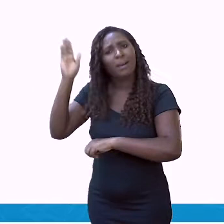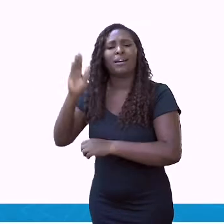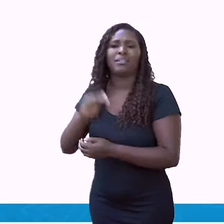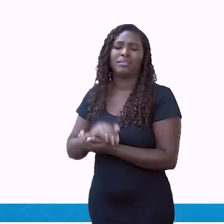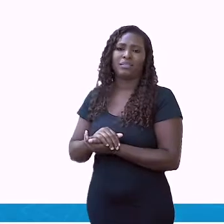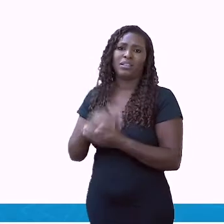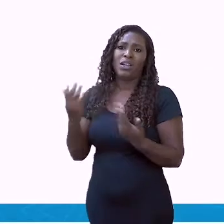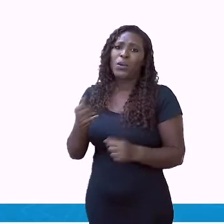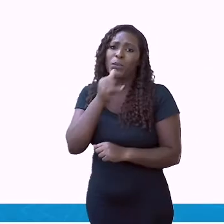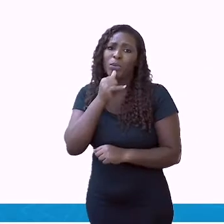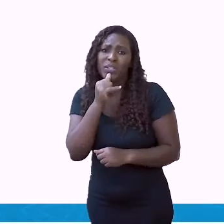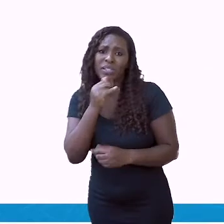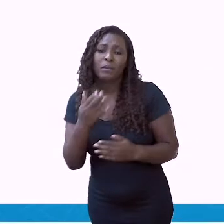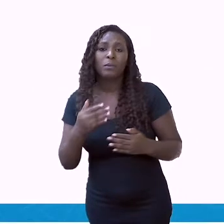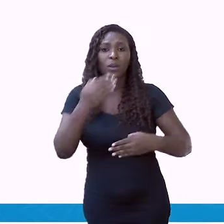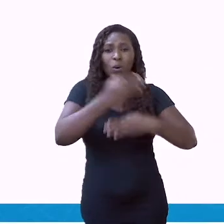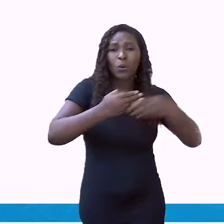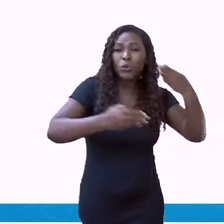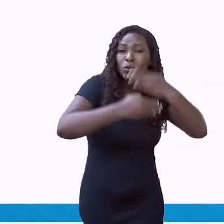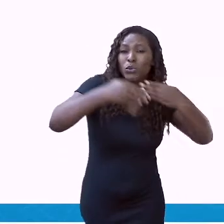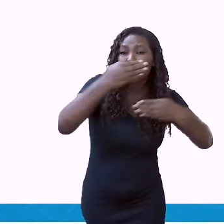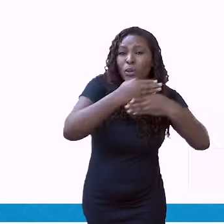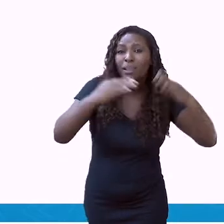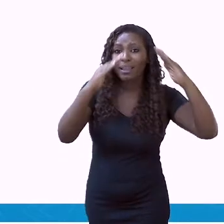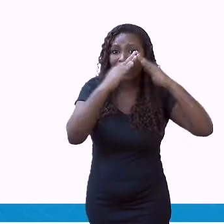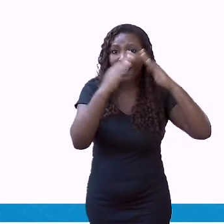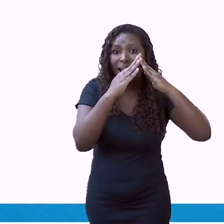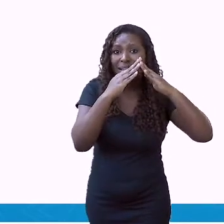plantações, fornecer matéria-prima.